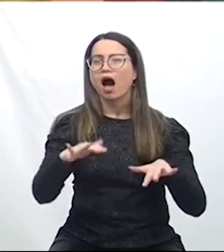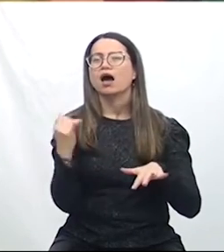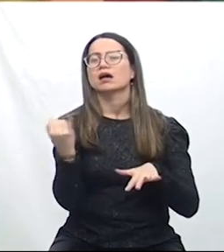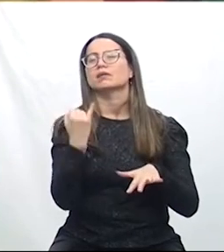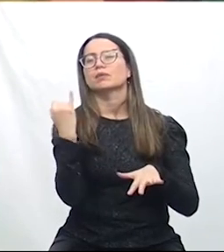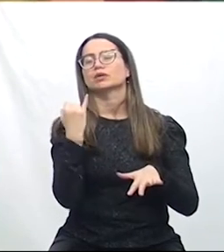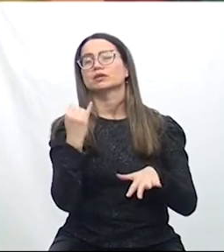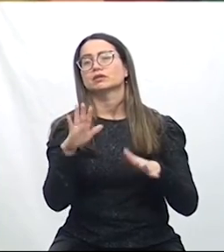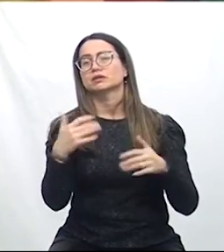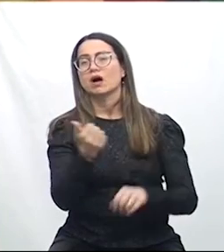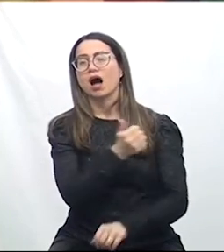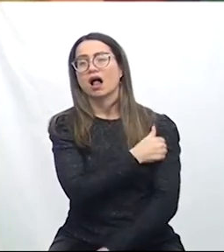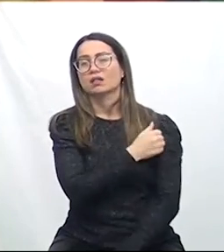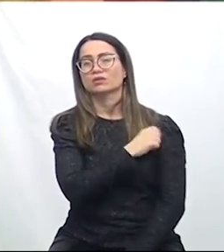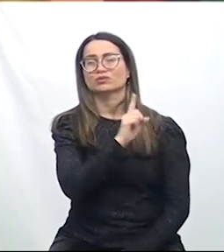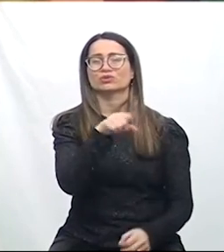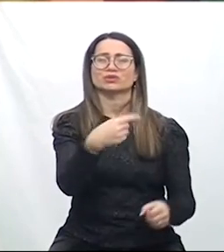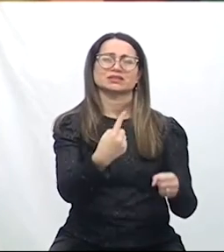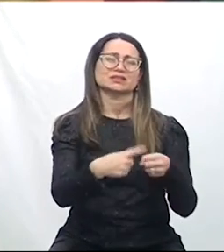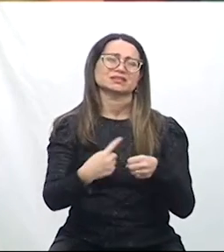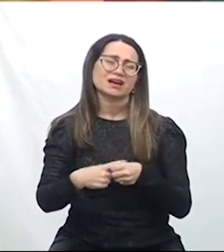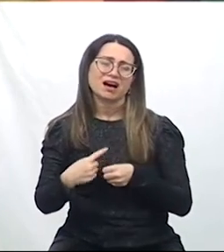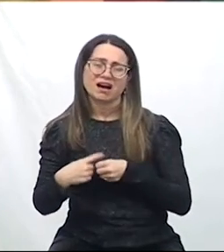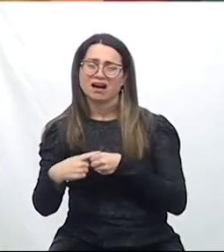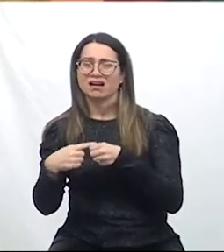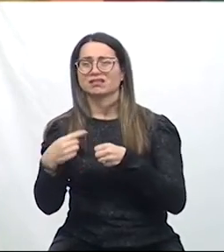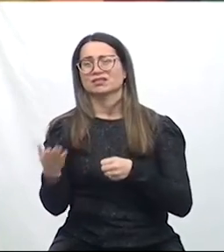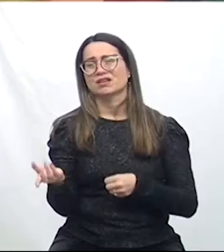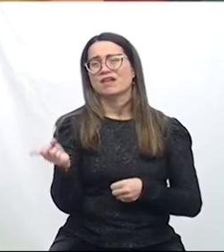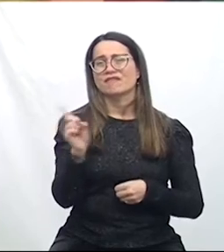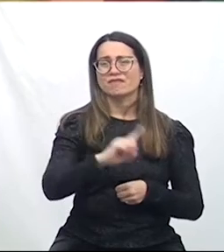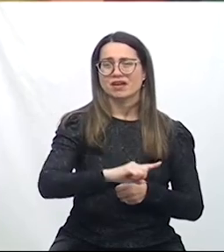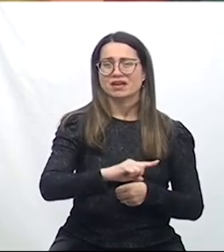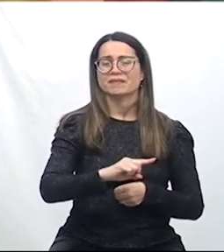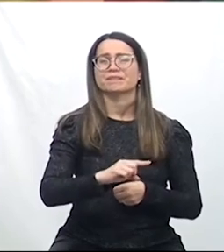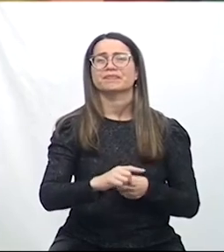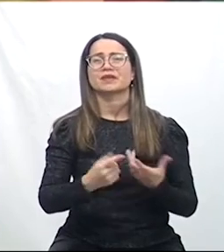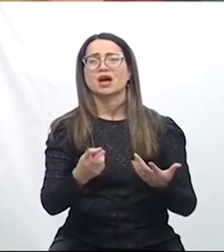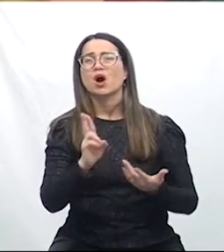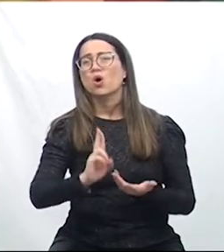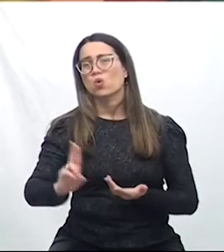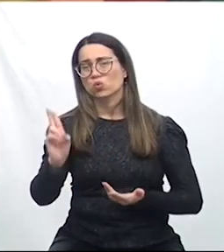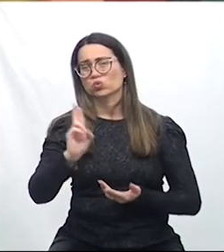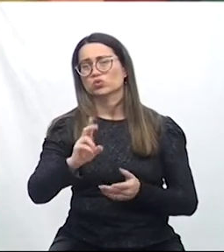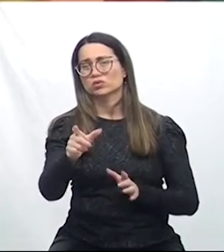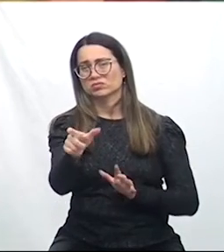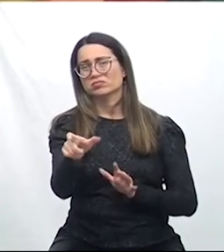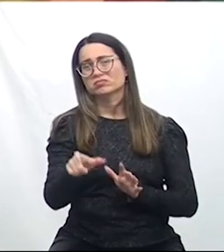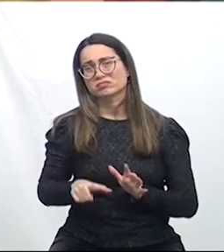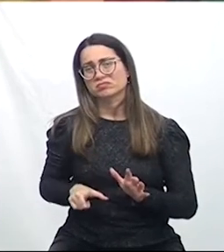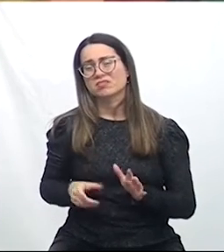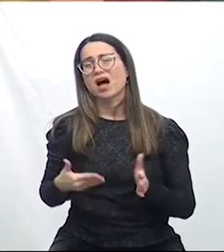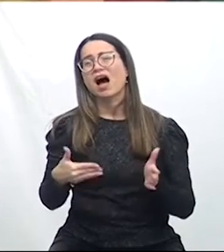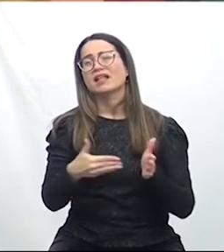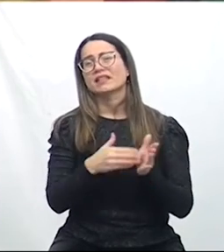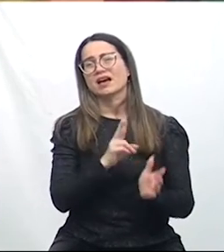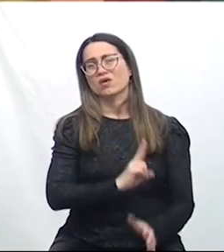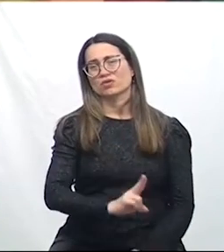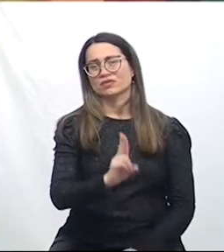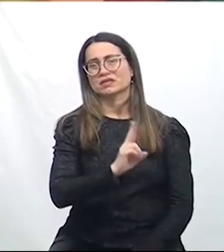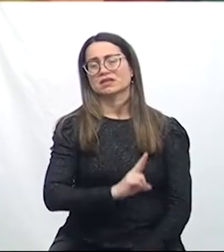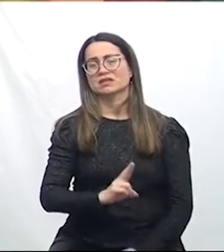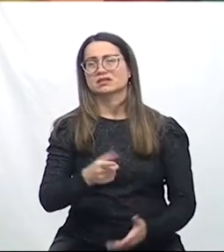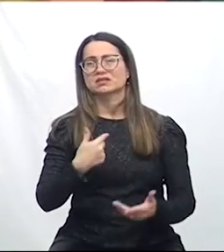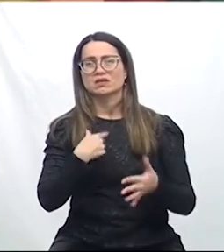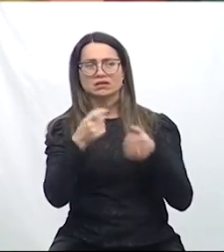vêm de outros municípios, Isara, enfim, de outros bairros, usam muito aquela via para chegar até a universidade. E me chamou